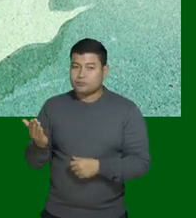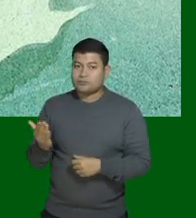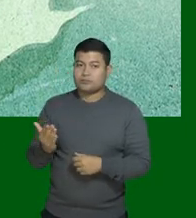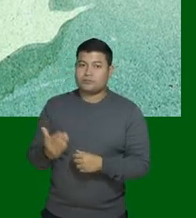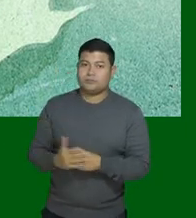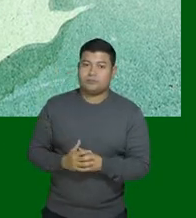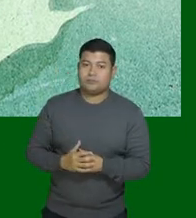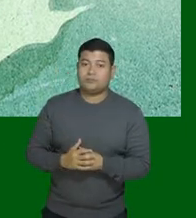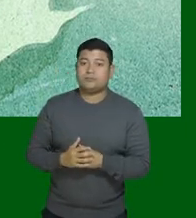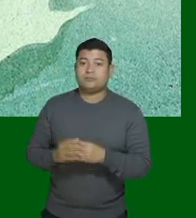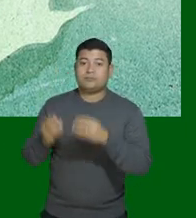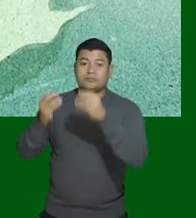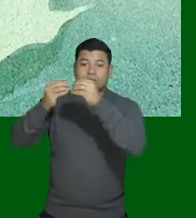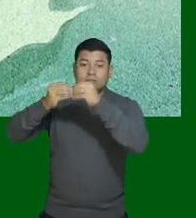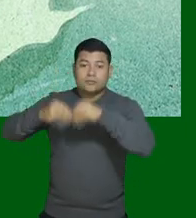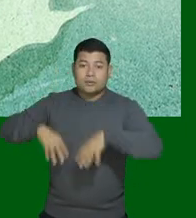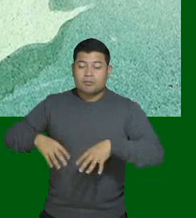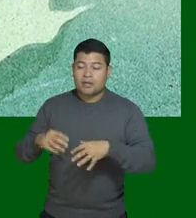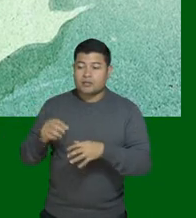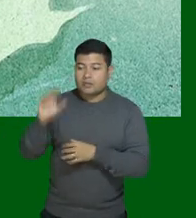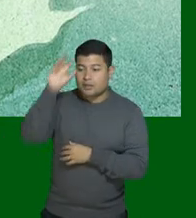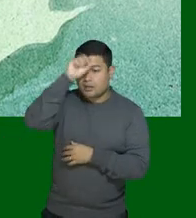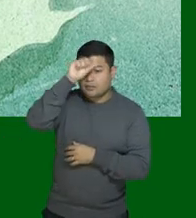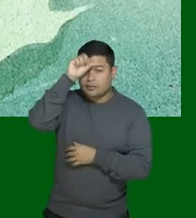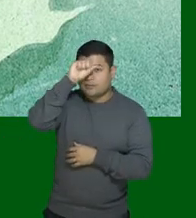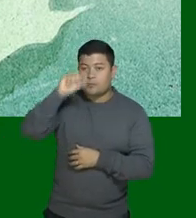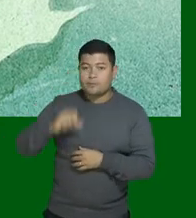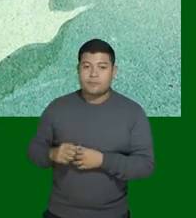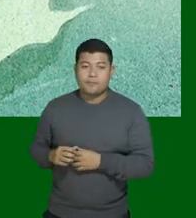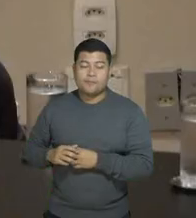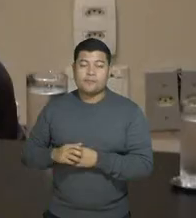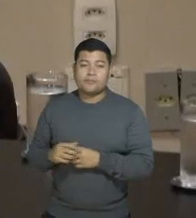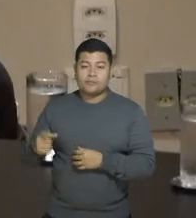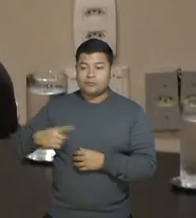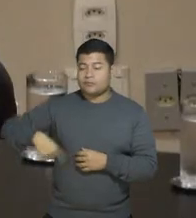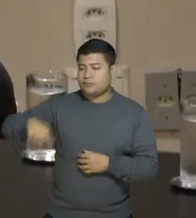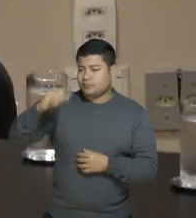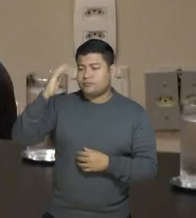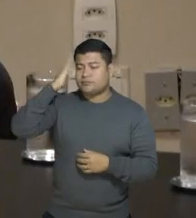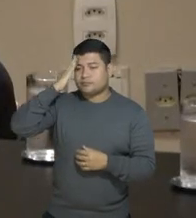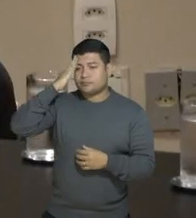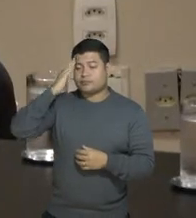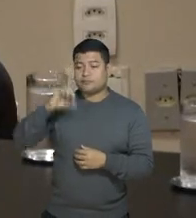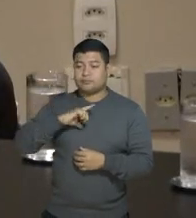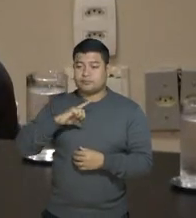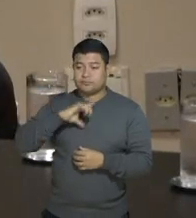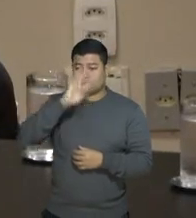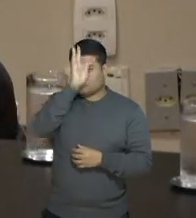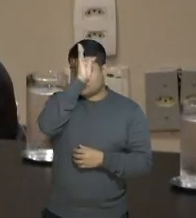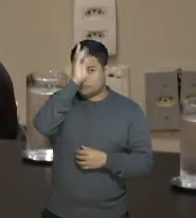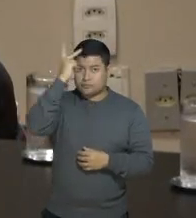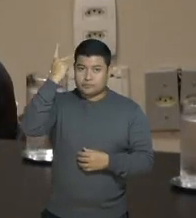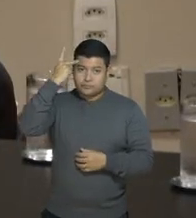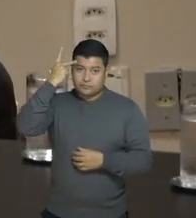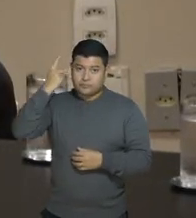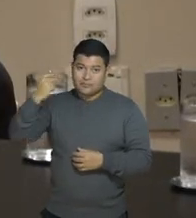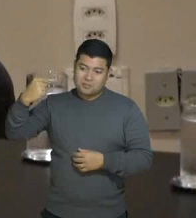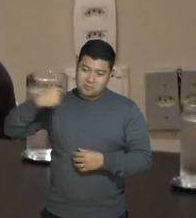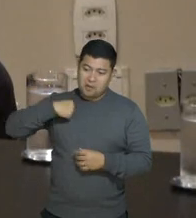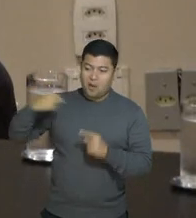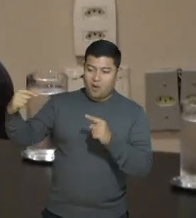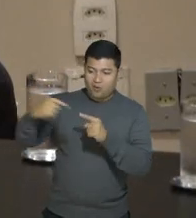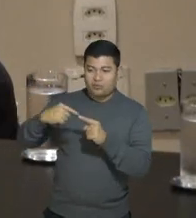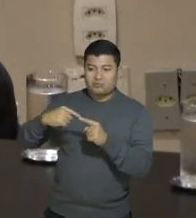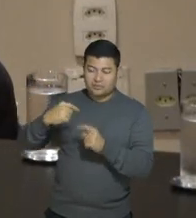ao prejuízo na aprendizagem. A gente sabe que tem TDAH, e eu sou um exemplo, eu sou uma